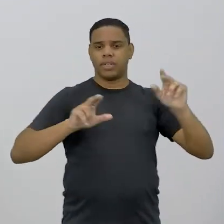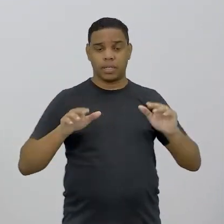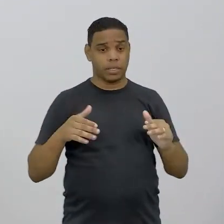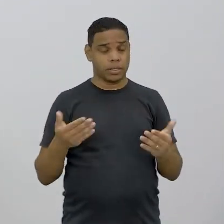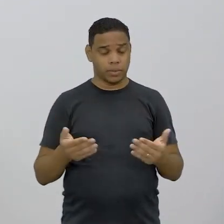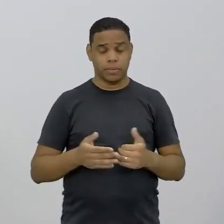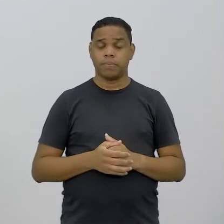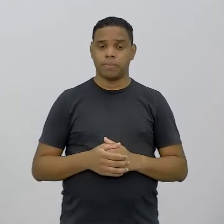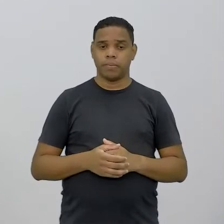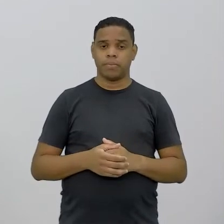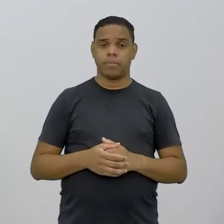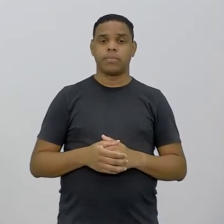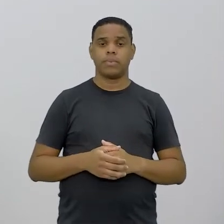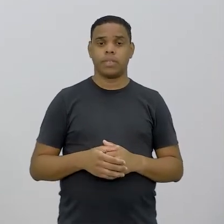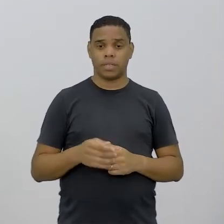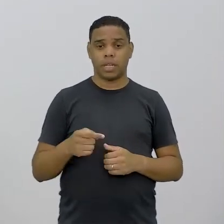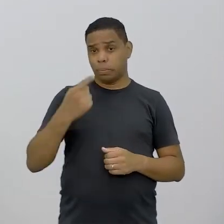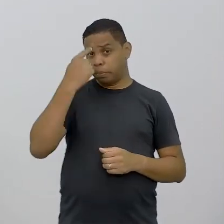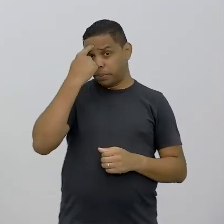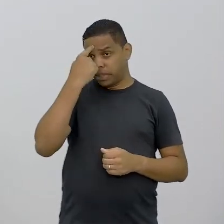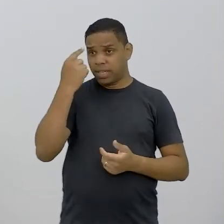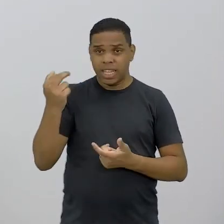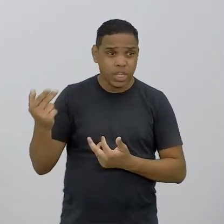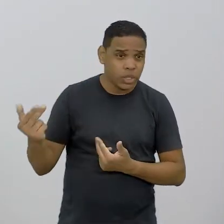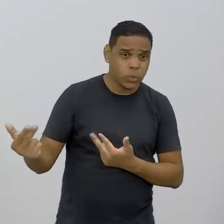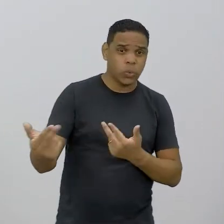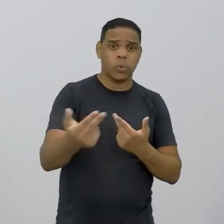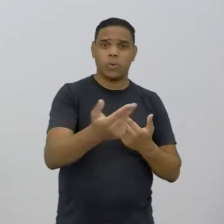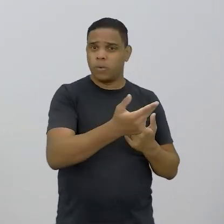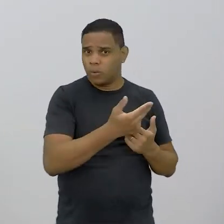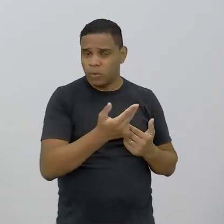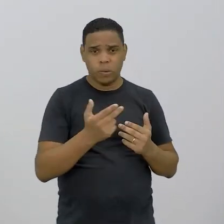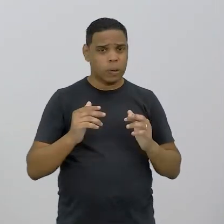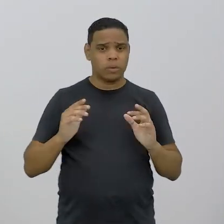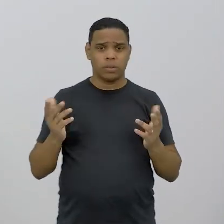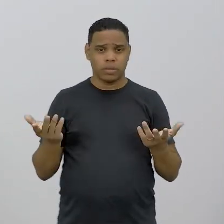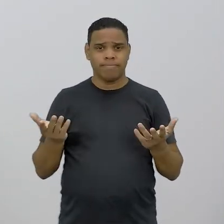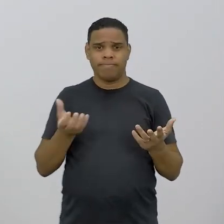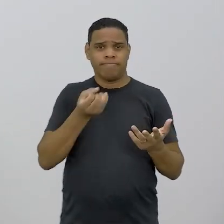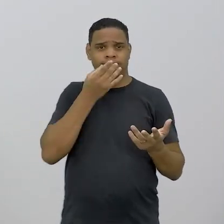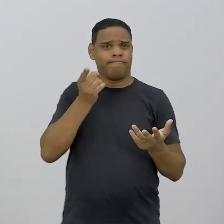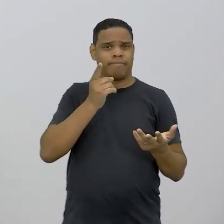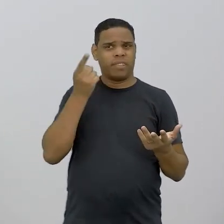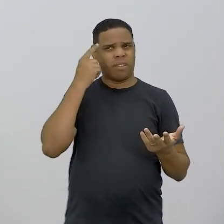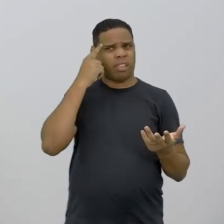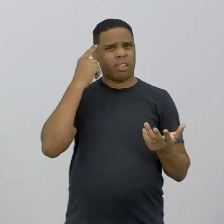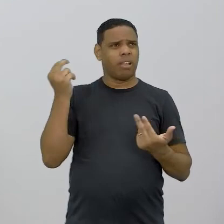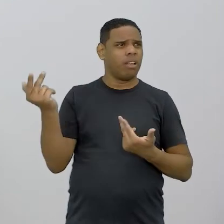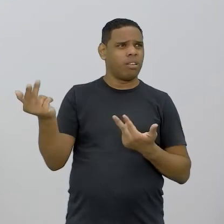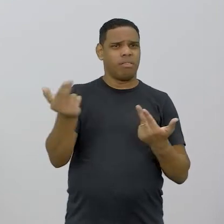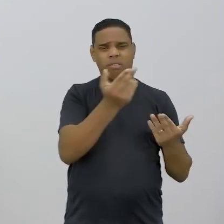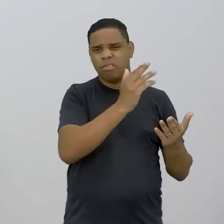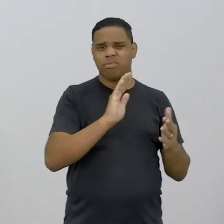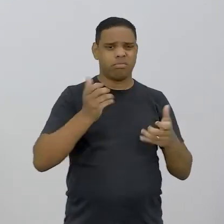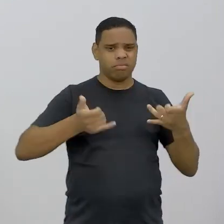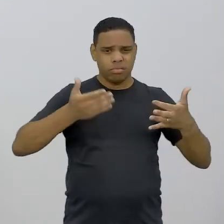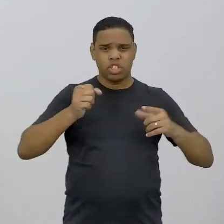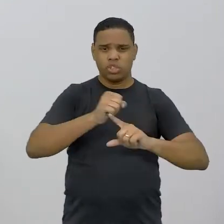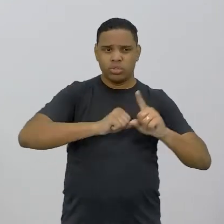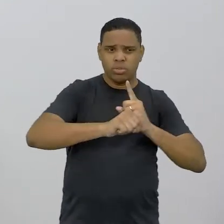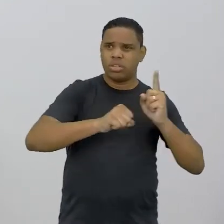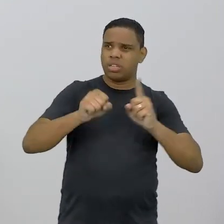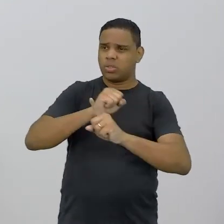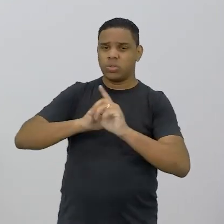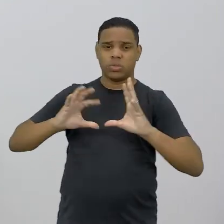pessoal, é uma generalização, né? É um modo que não é o mais preciso para a gente falar dessas